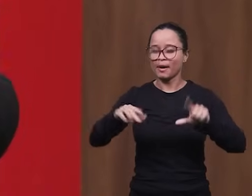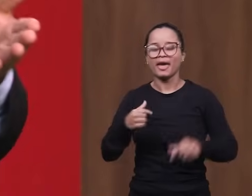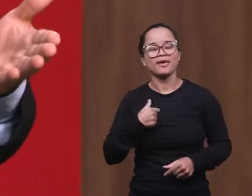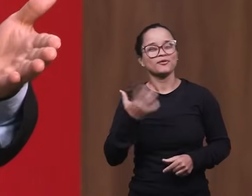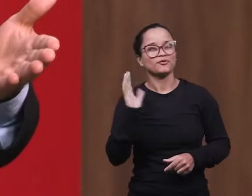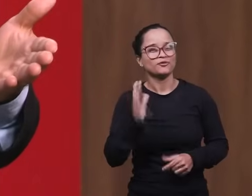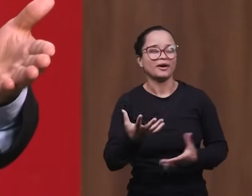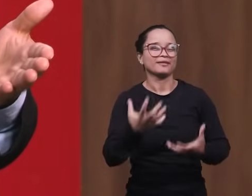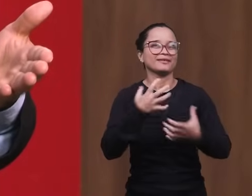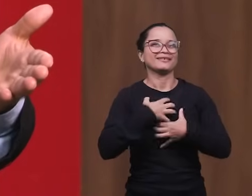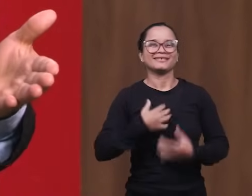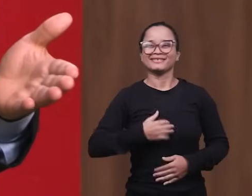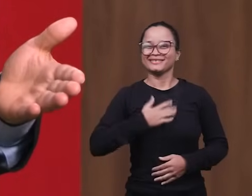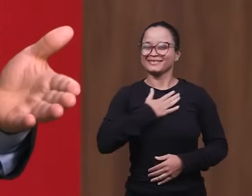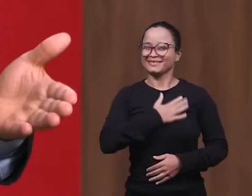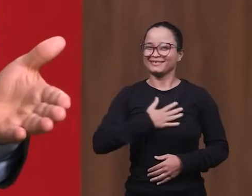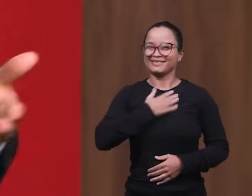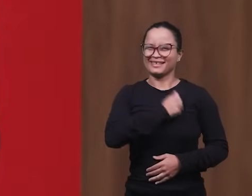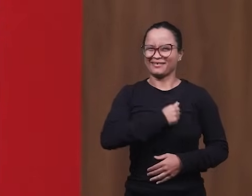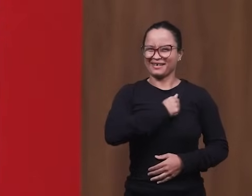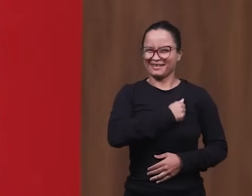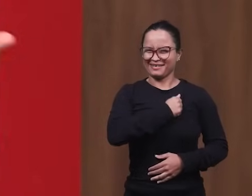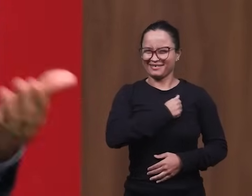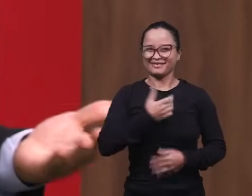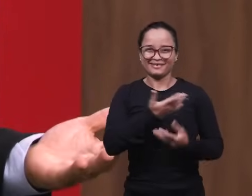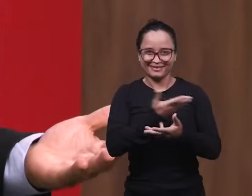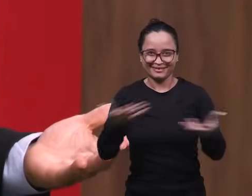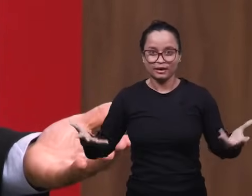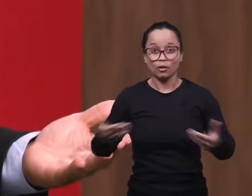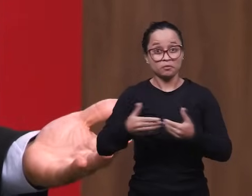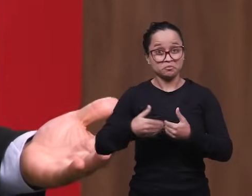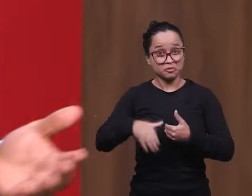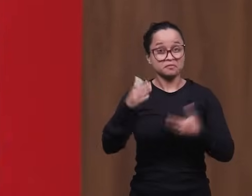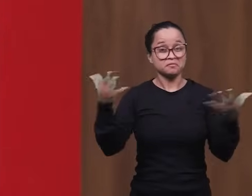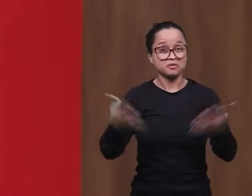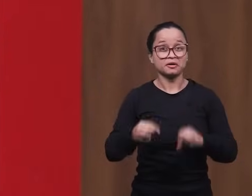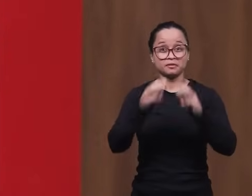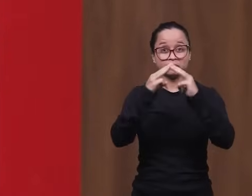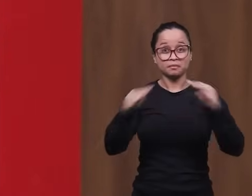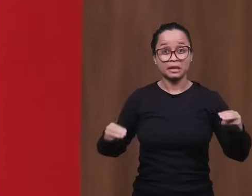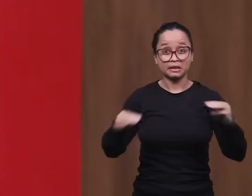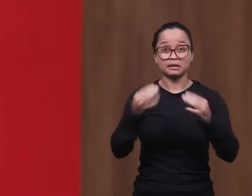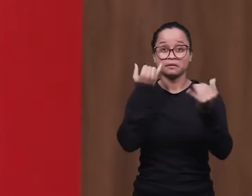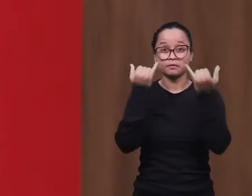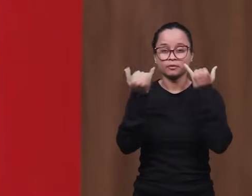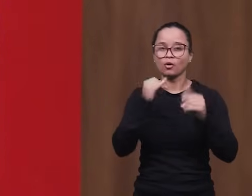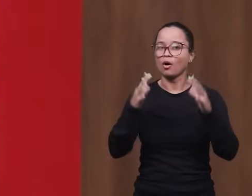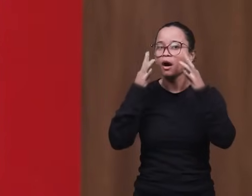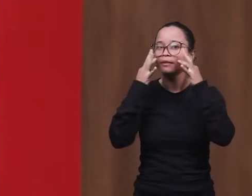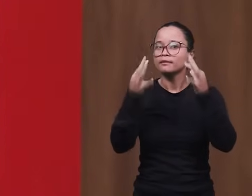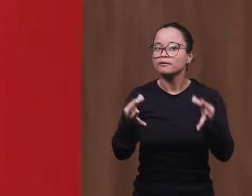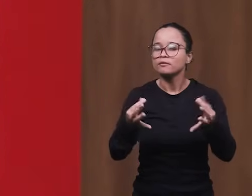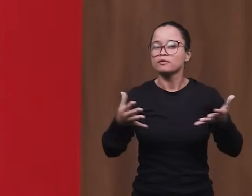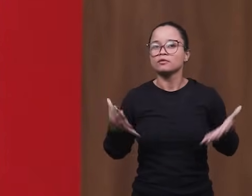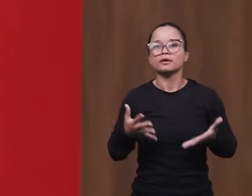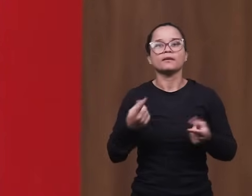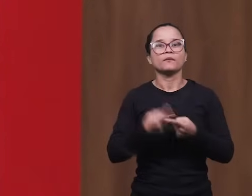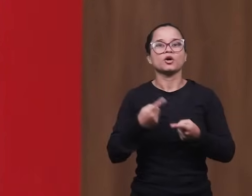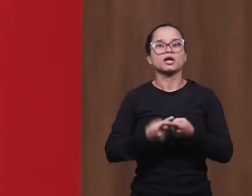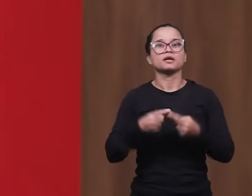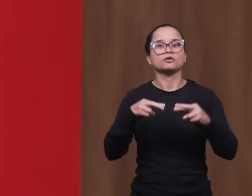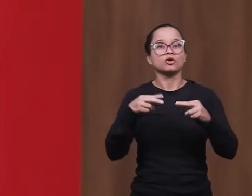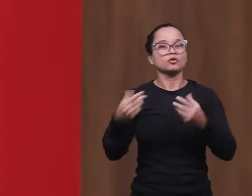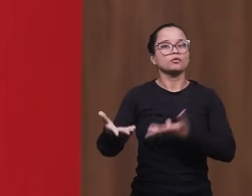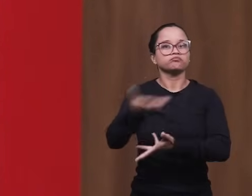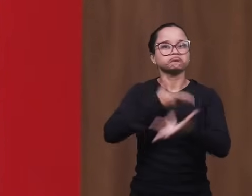e eu já estava com saudades, ah que bom, e nós vamos matar saudades a partir de agora no Manaim News, e olha, atenção hein, nós vamos